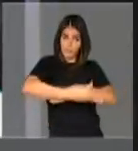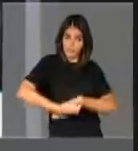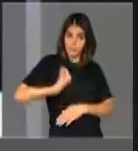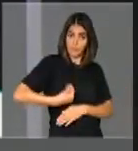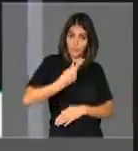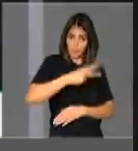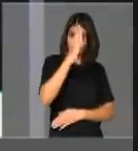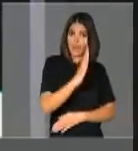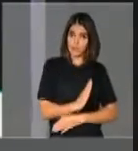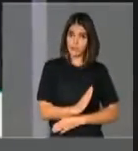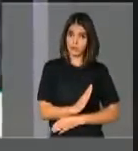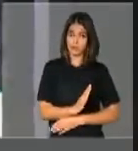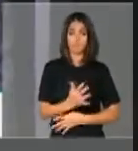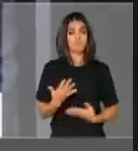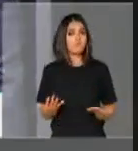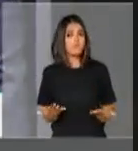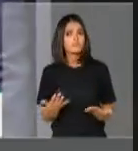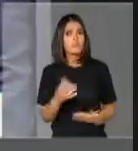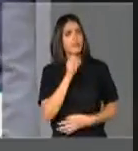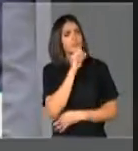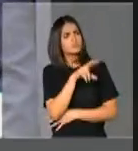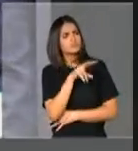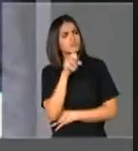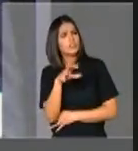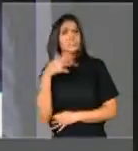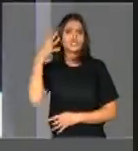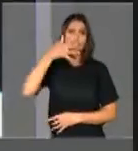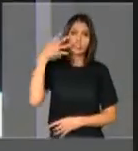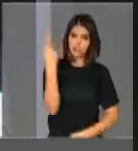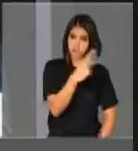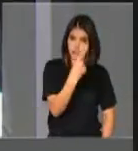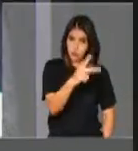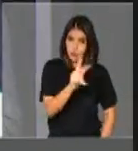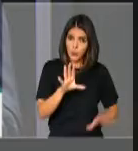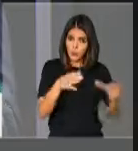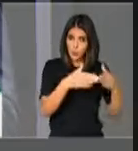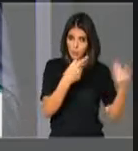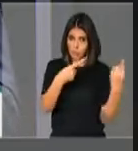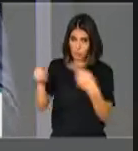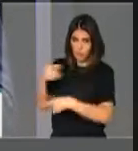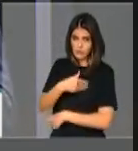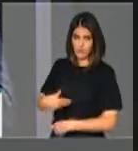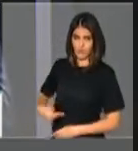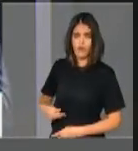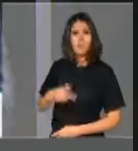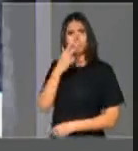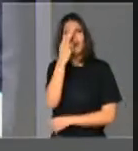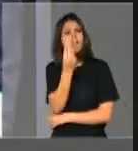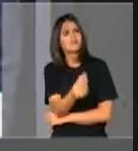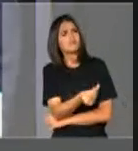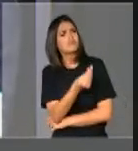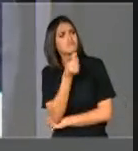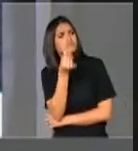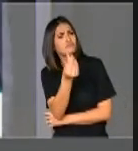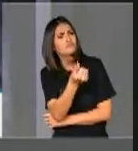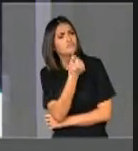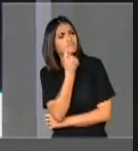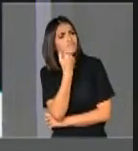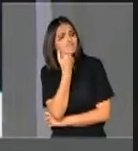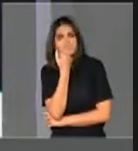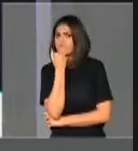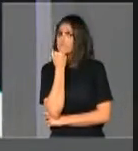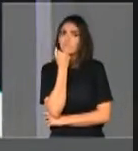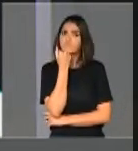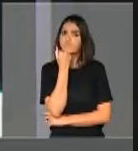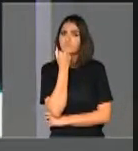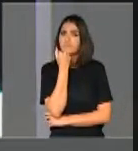atuar no nosso país. E os discursos, senhor presidente, parece que são discursos que